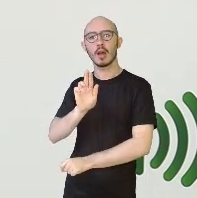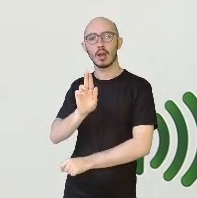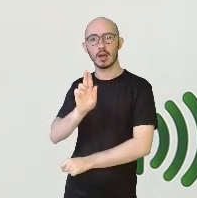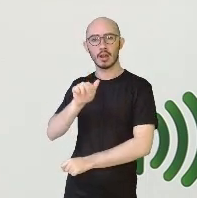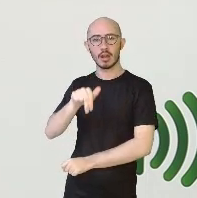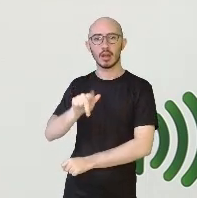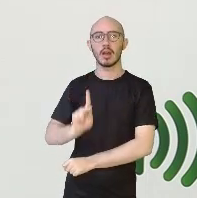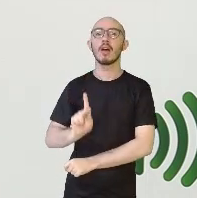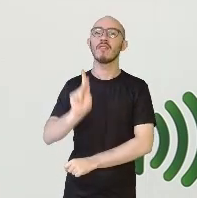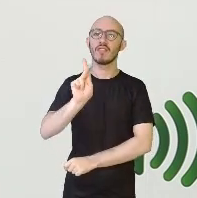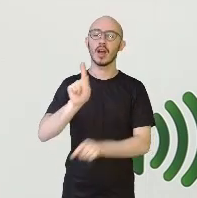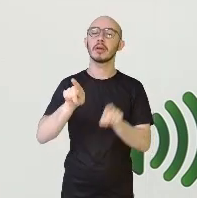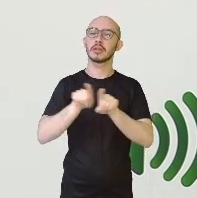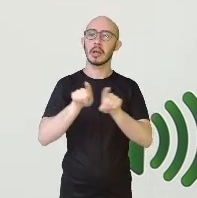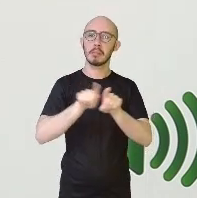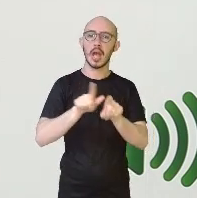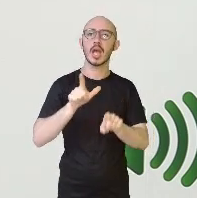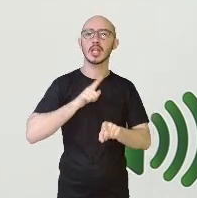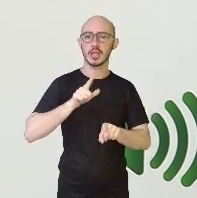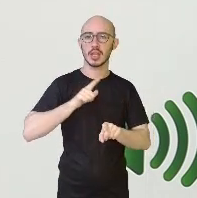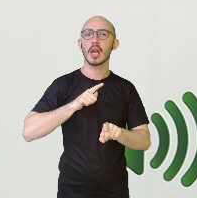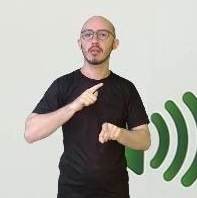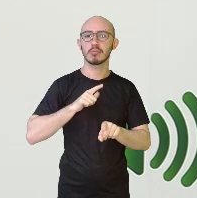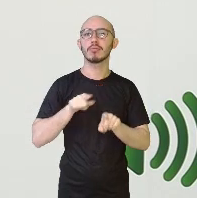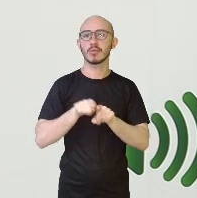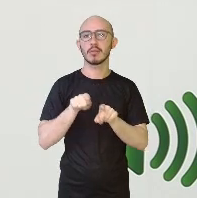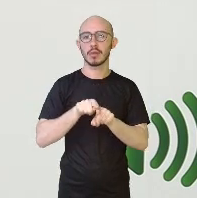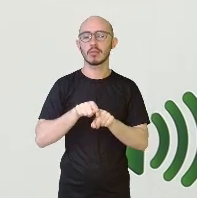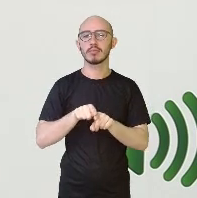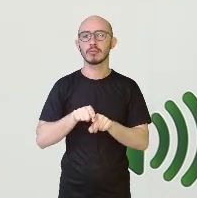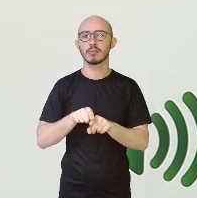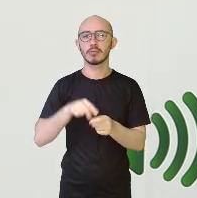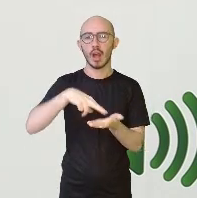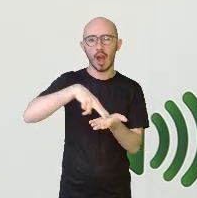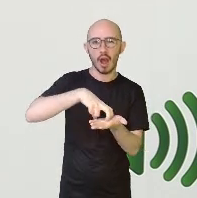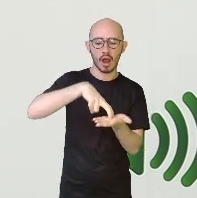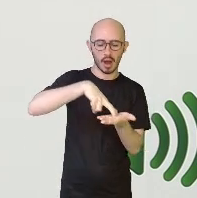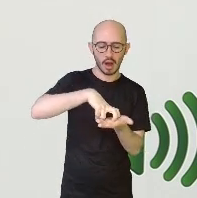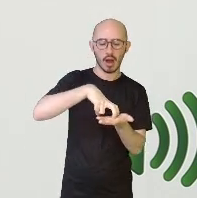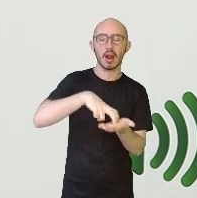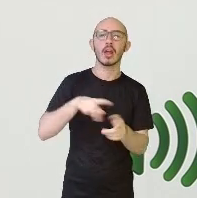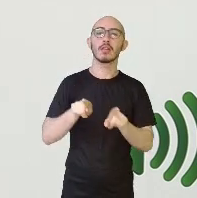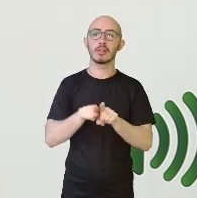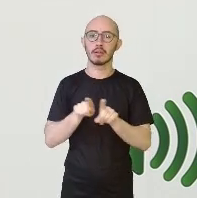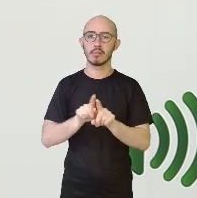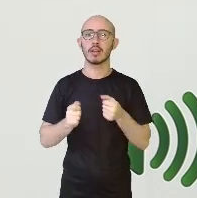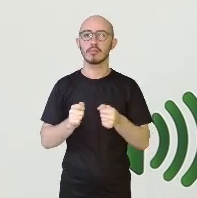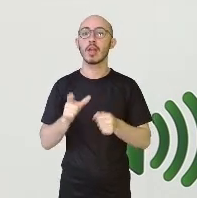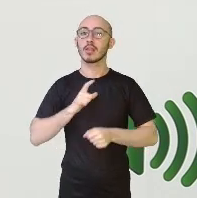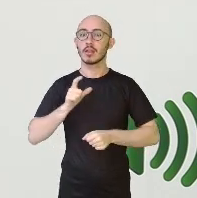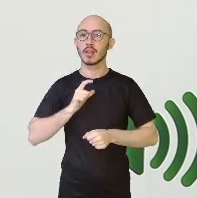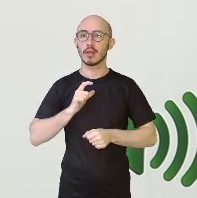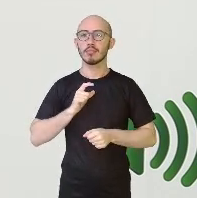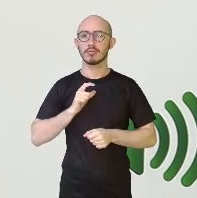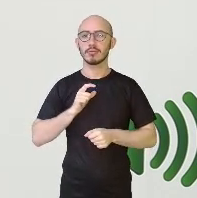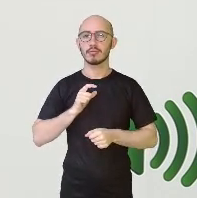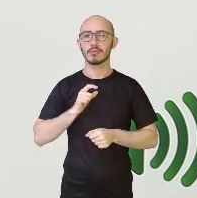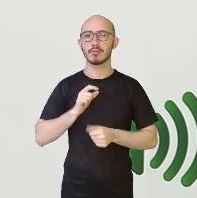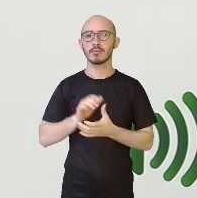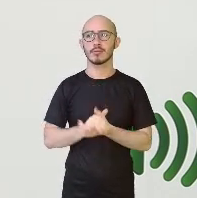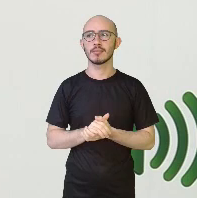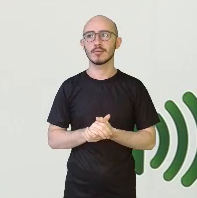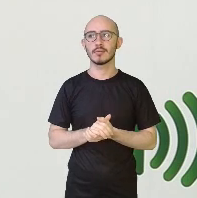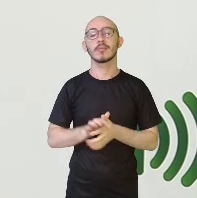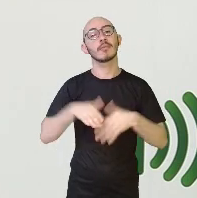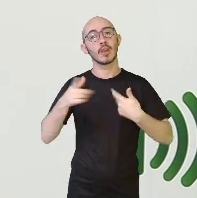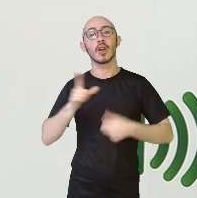Presente também nas comunidades do Brasil inteiro. Mas tem um outro ritmo que surge da fusão desses dois. E aí a gente já tem um nome, né?